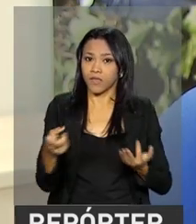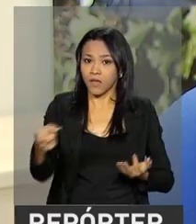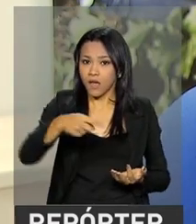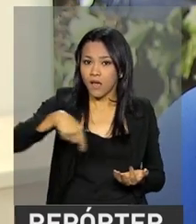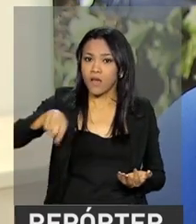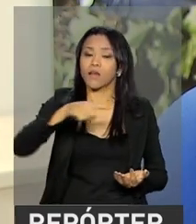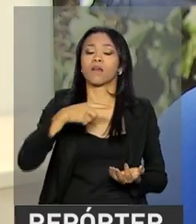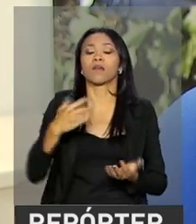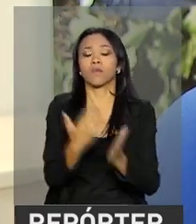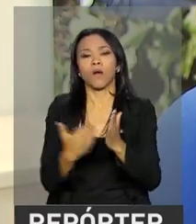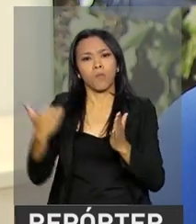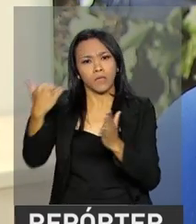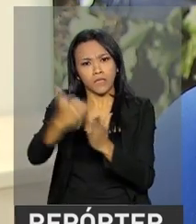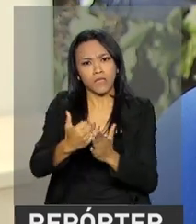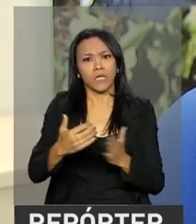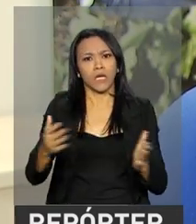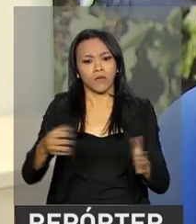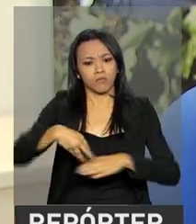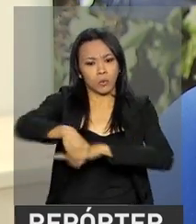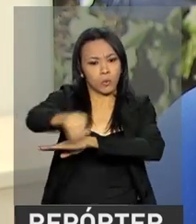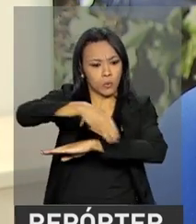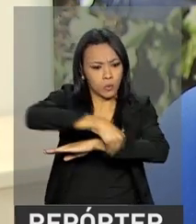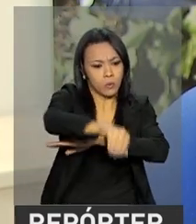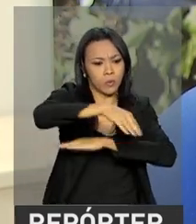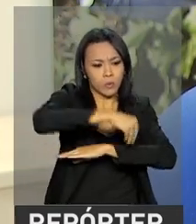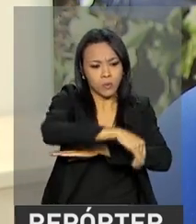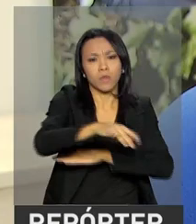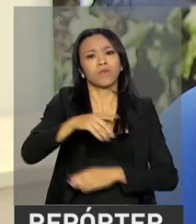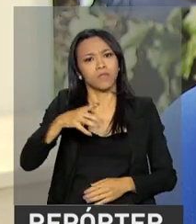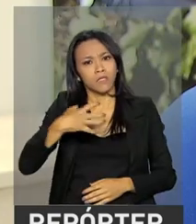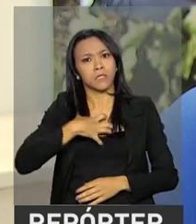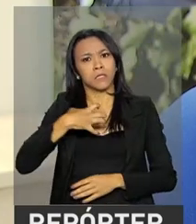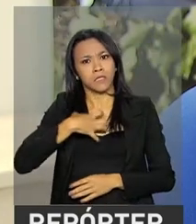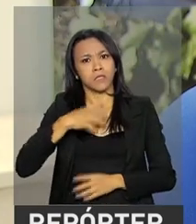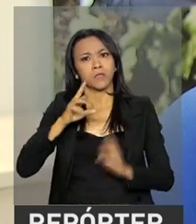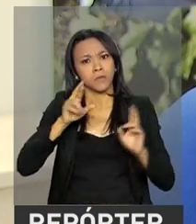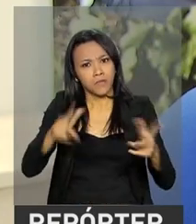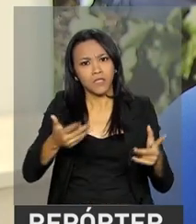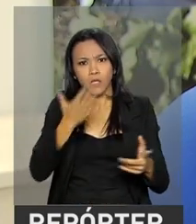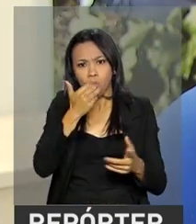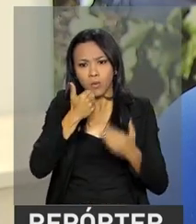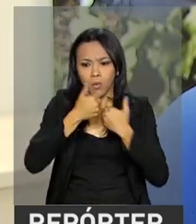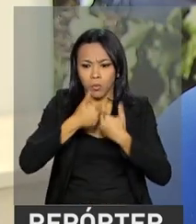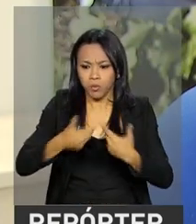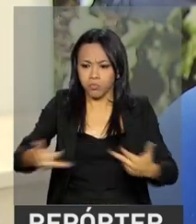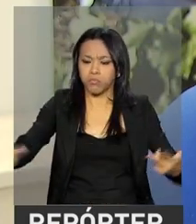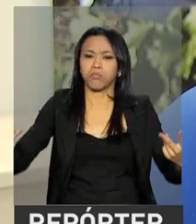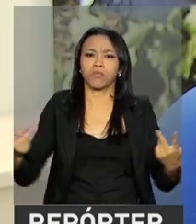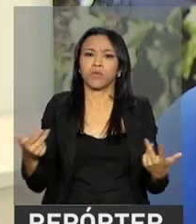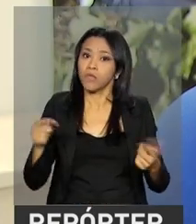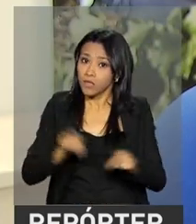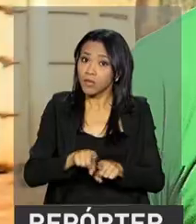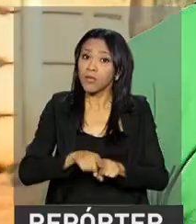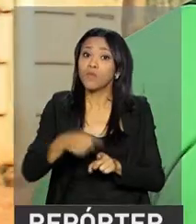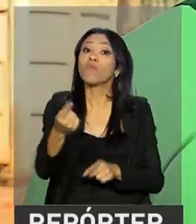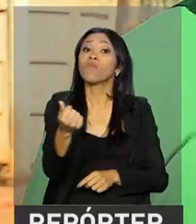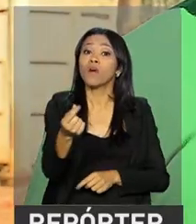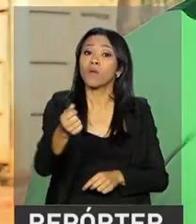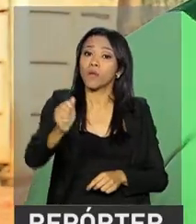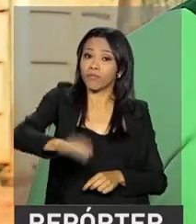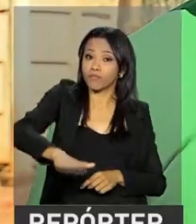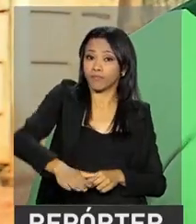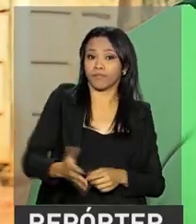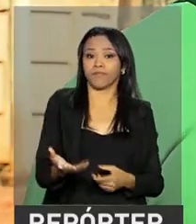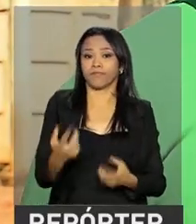de aumento de produção do filme é você tem um reflexo imediato na produção na oferta de alimentos logicamente no preço dos alimentos o grande